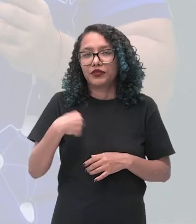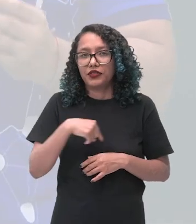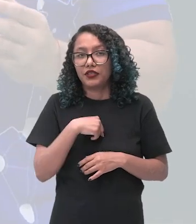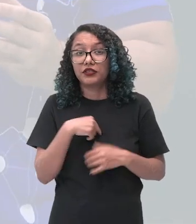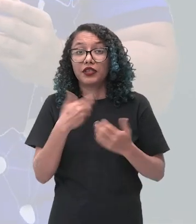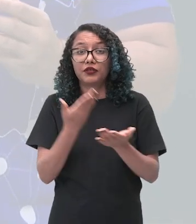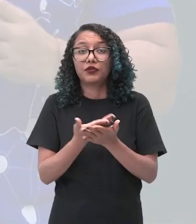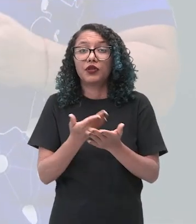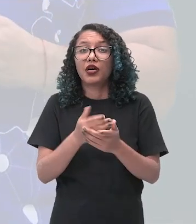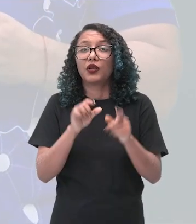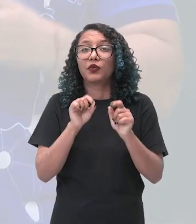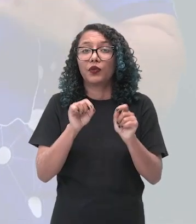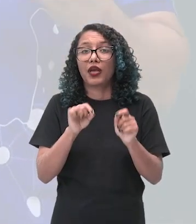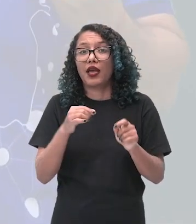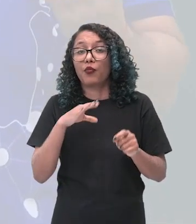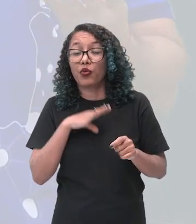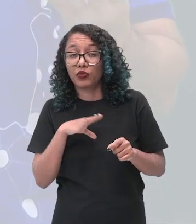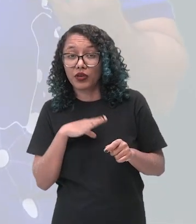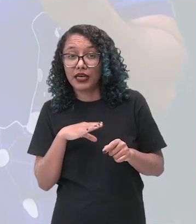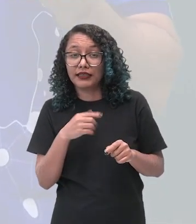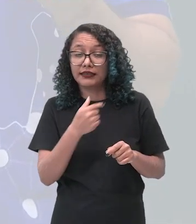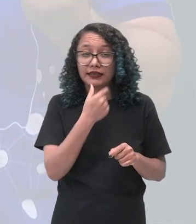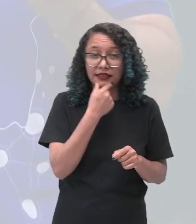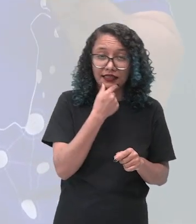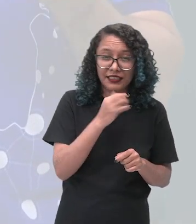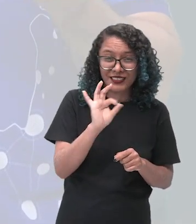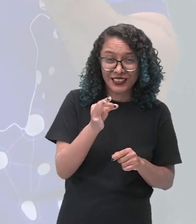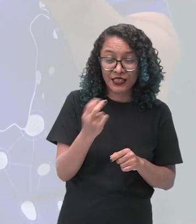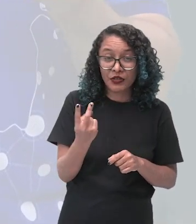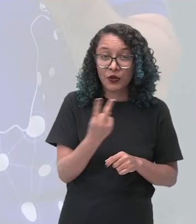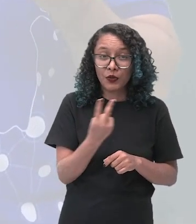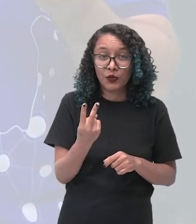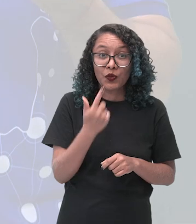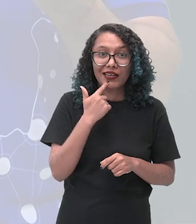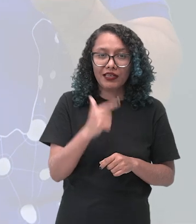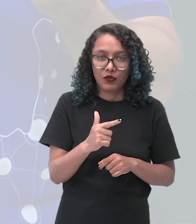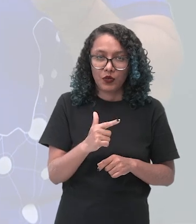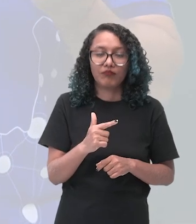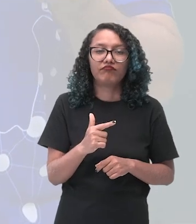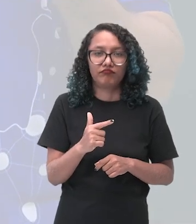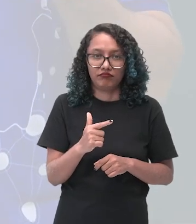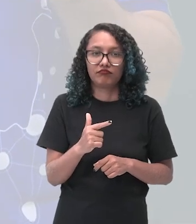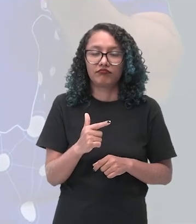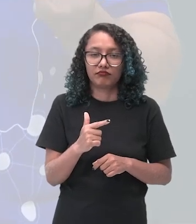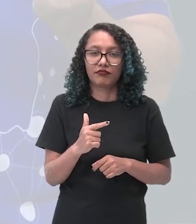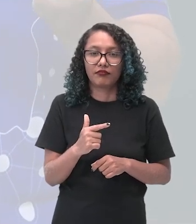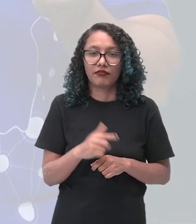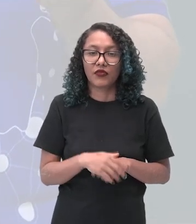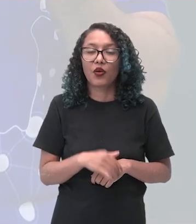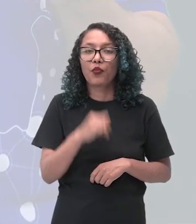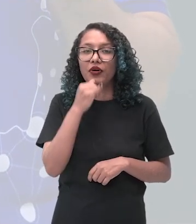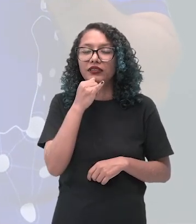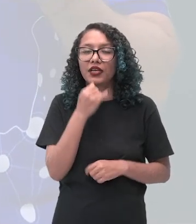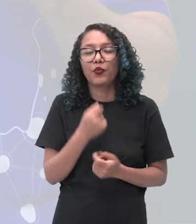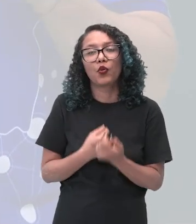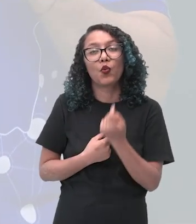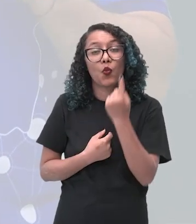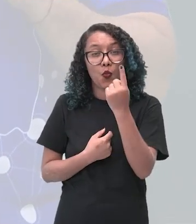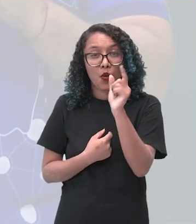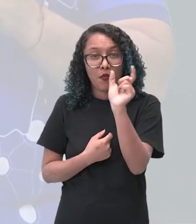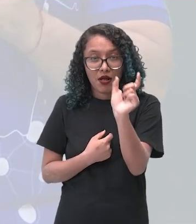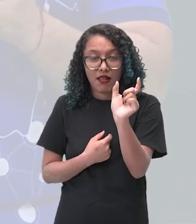língua inglesa, ok? São esses dois idiomas, tem uma palavrinha que elas